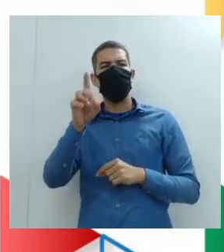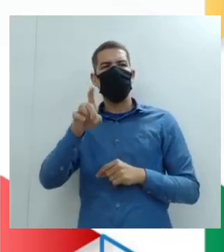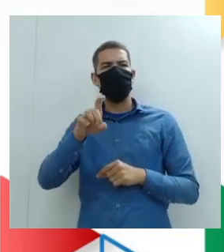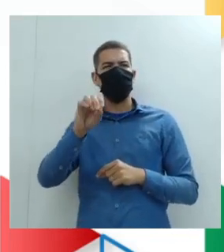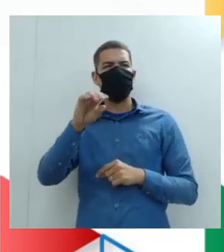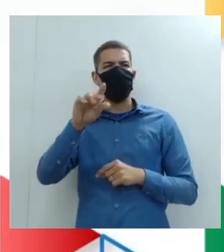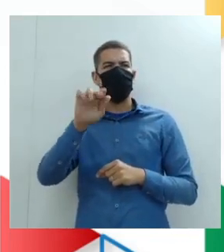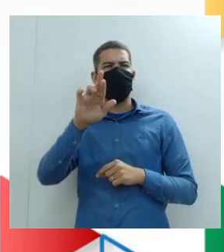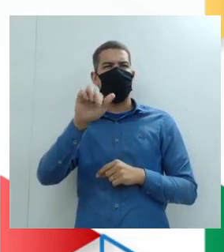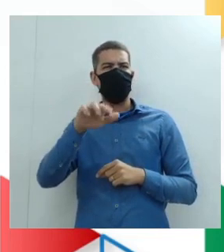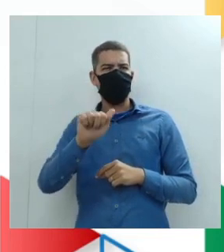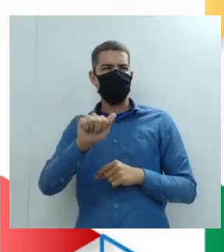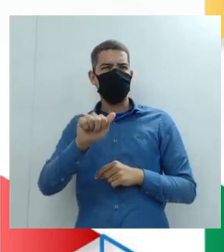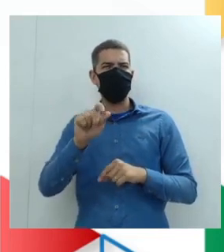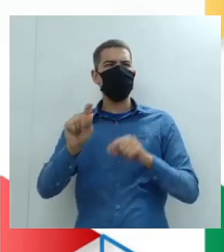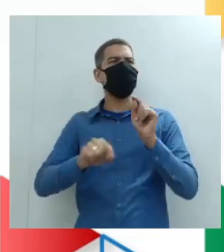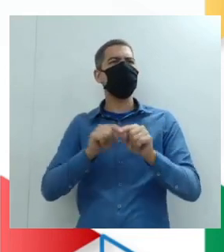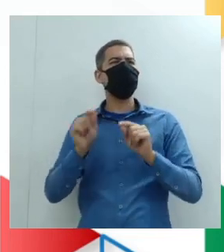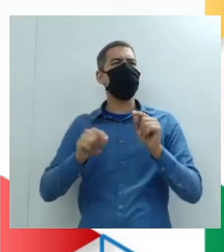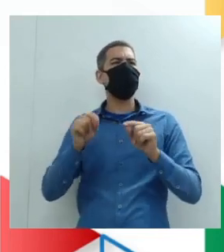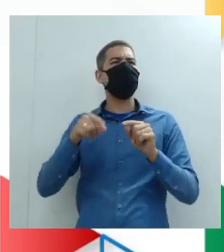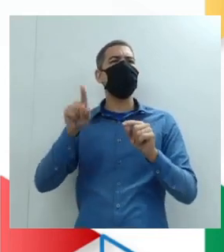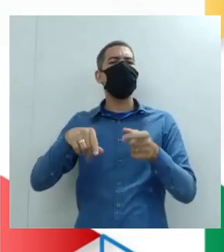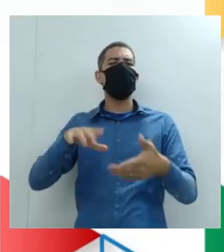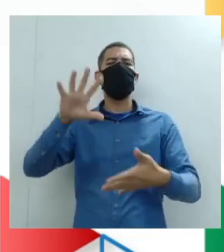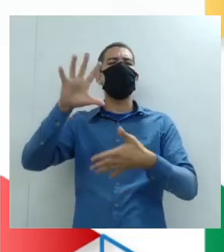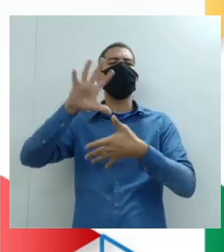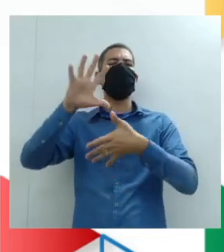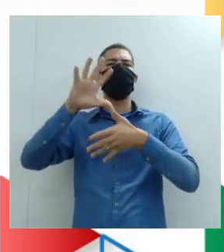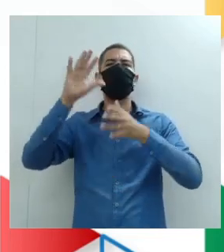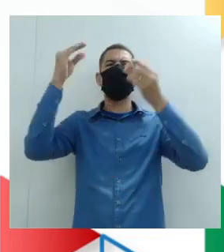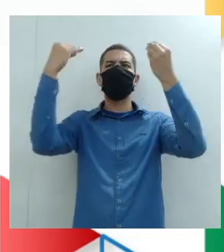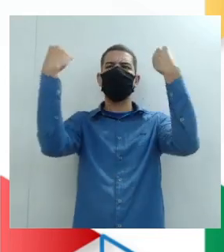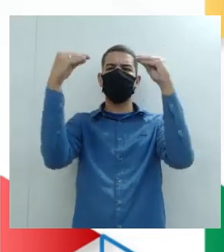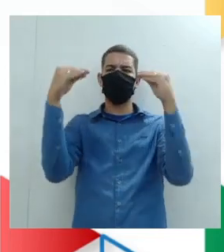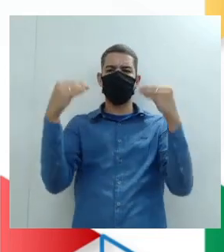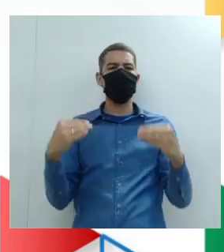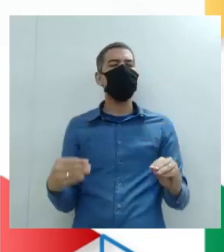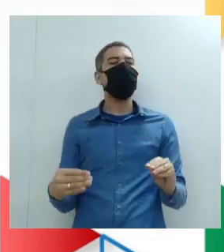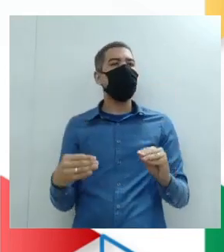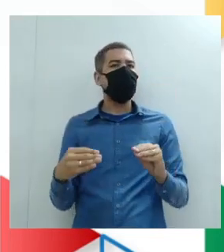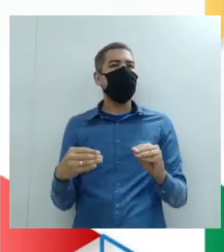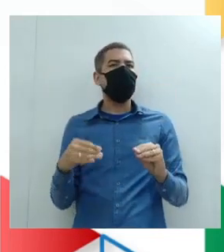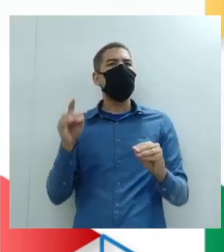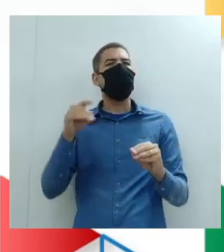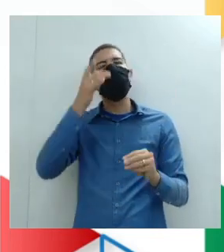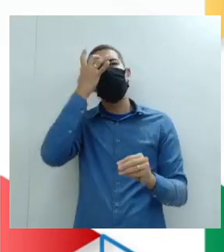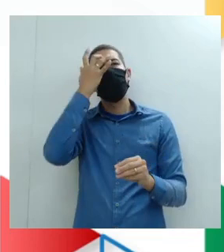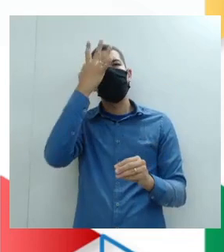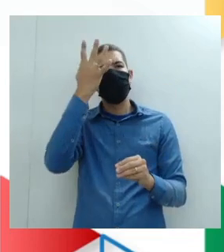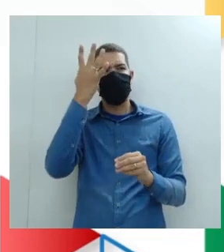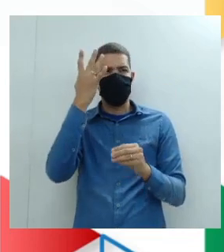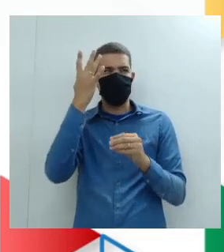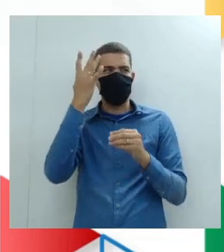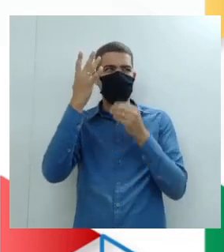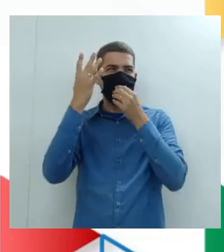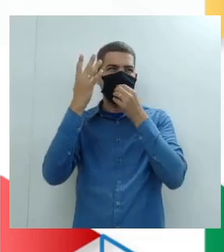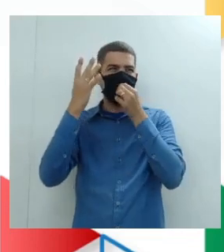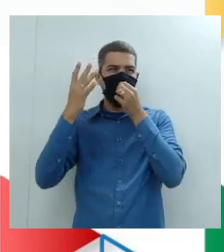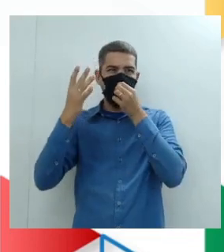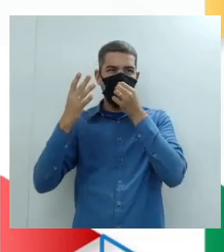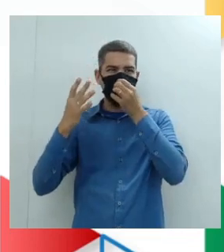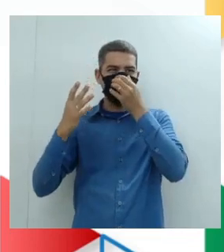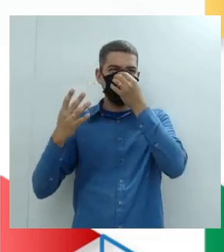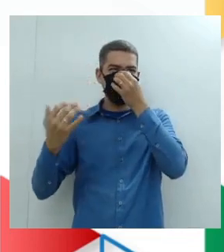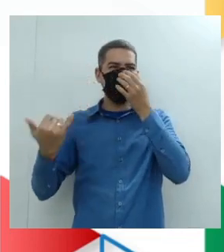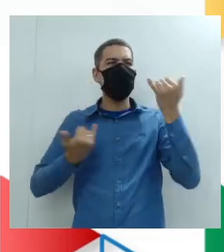o fluxograma? Fluxograma é um mapa, é uma forma, sabe, que foi criada para facilitar as informações